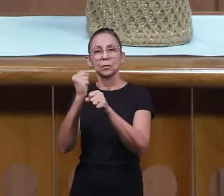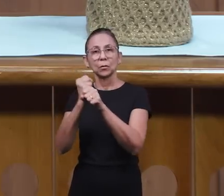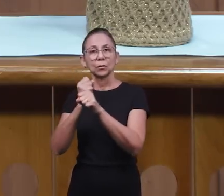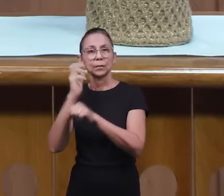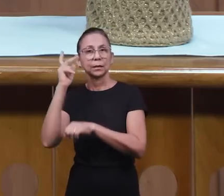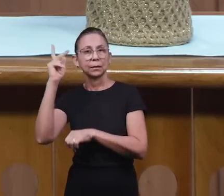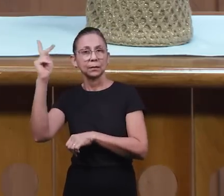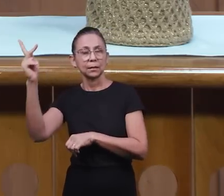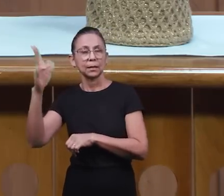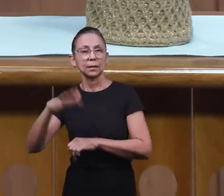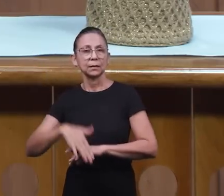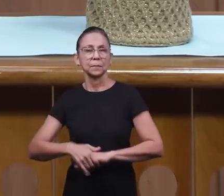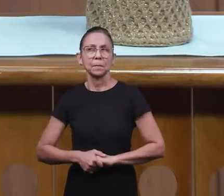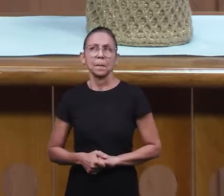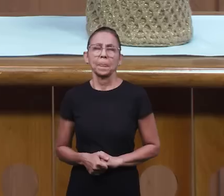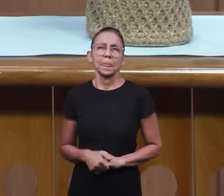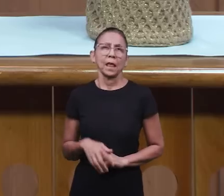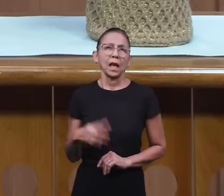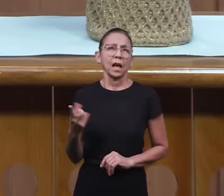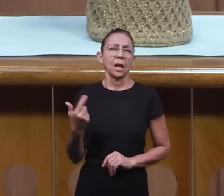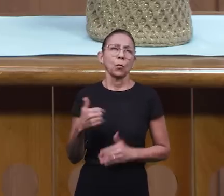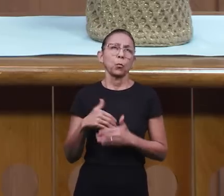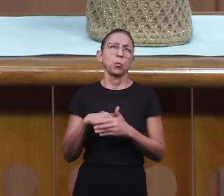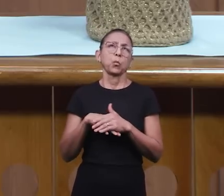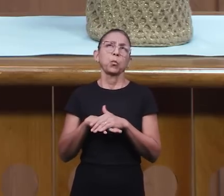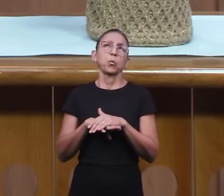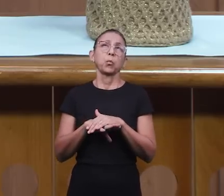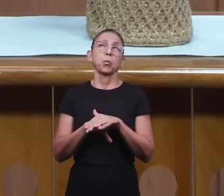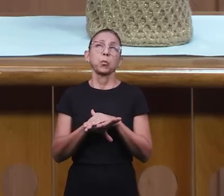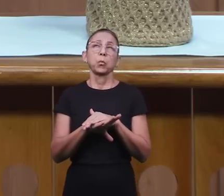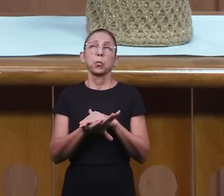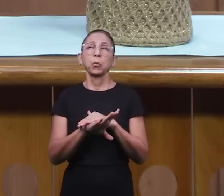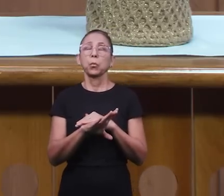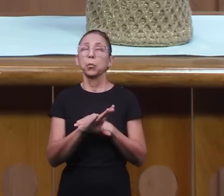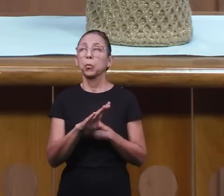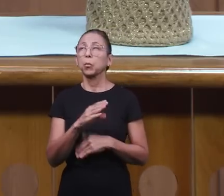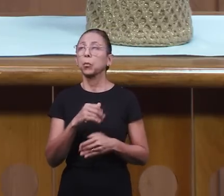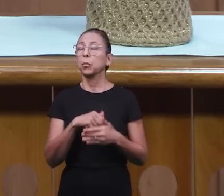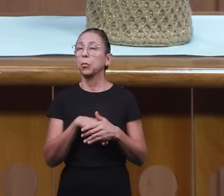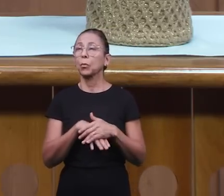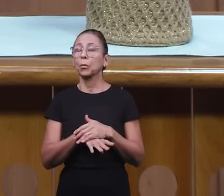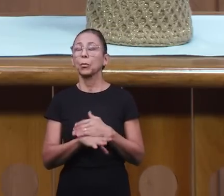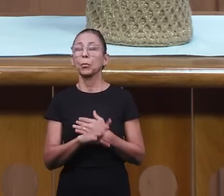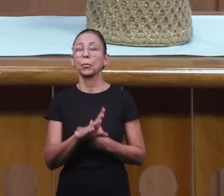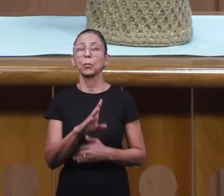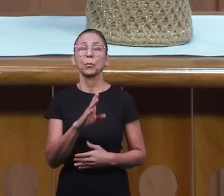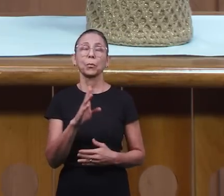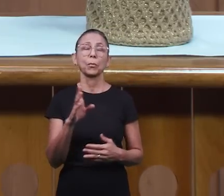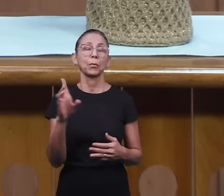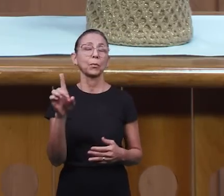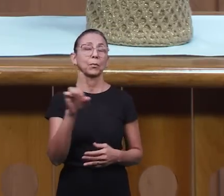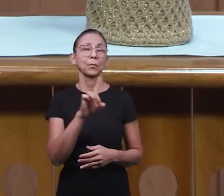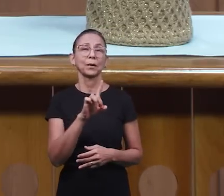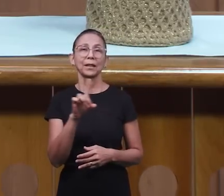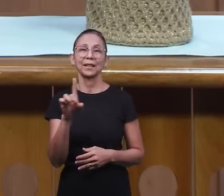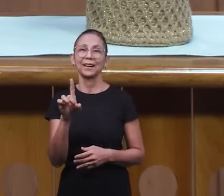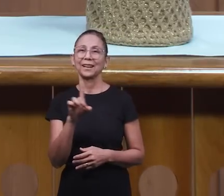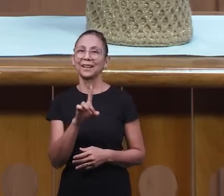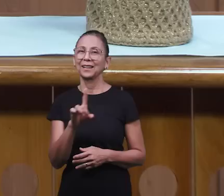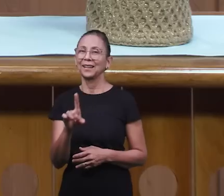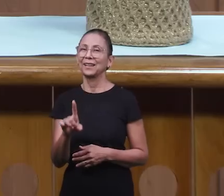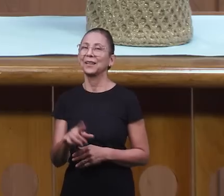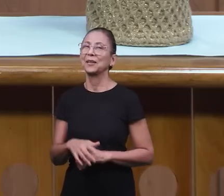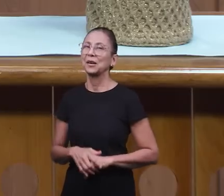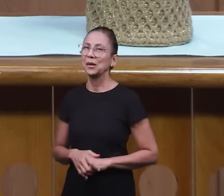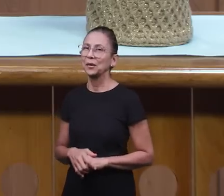religiosa, ou mesmo devoção religiosa como se fosse uma rotina ou um costume. O Senhor nos ensina isso também